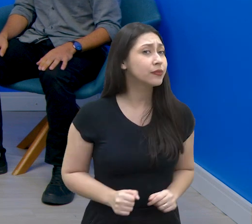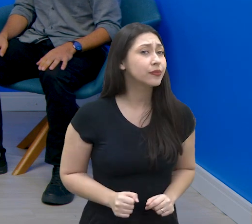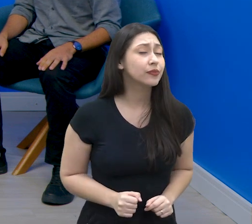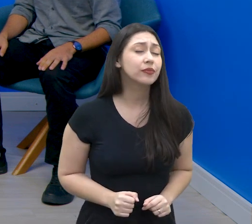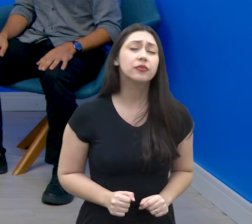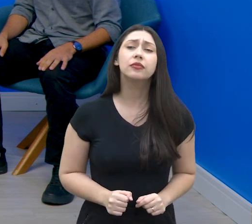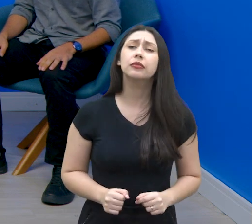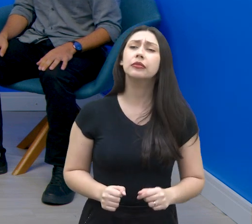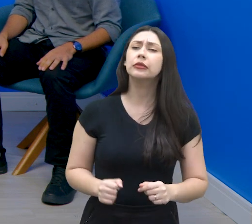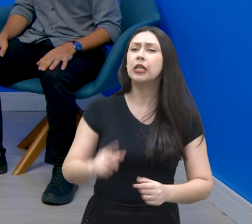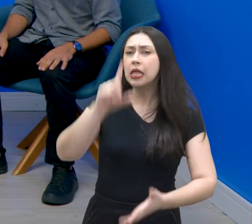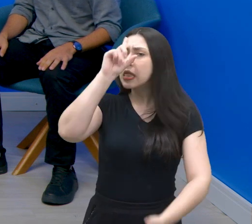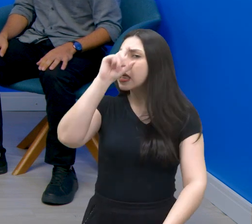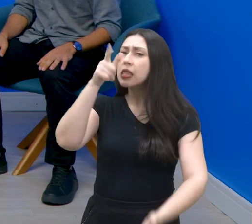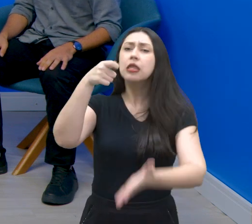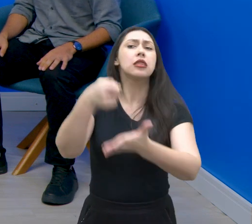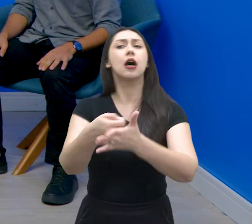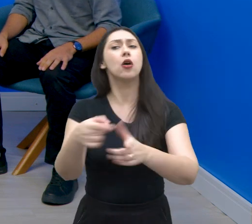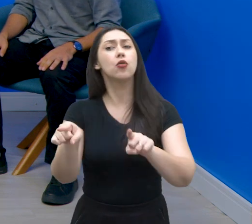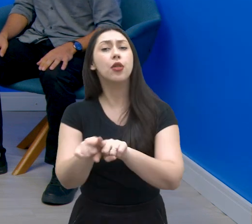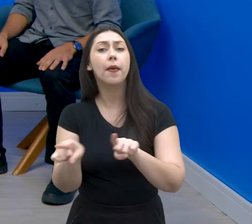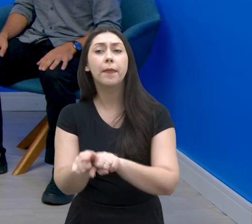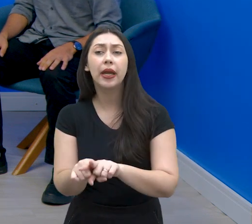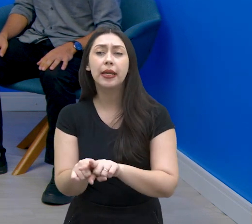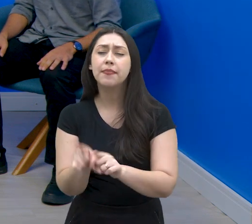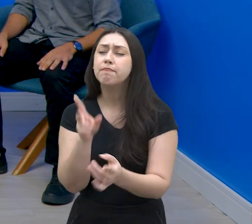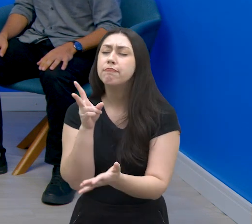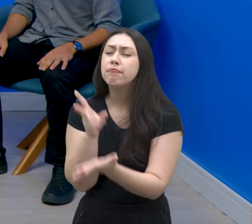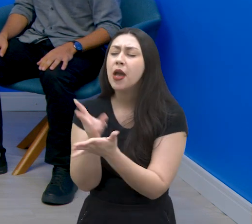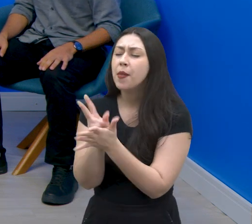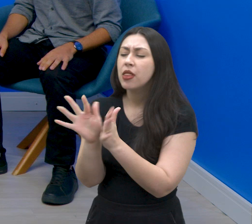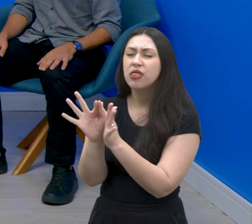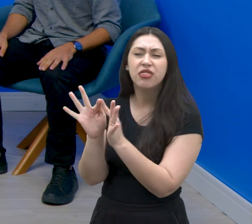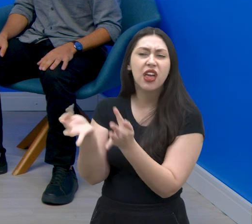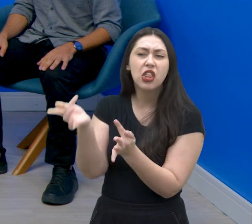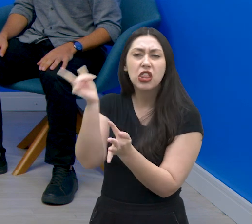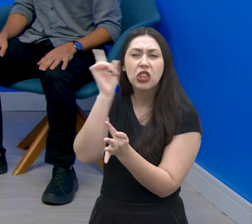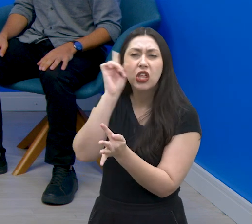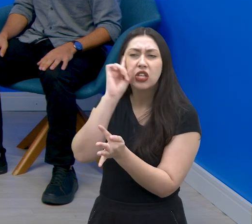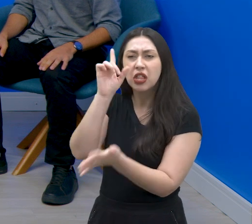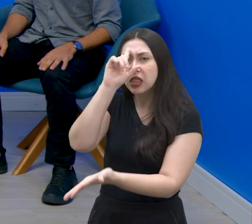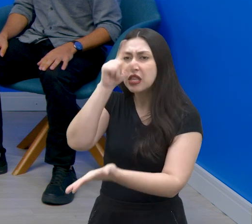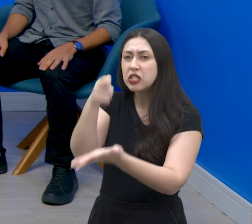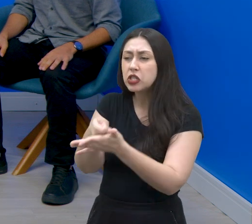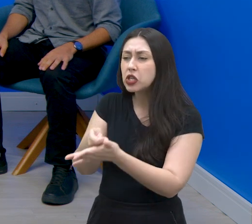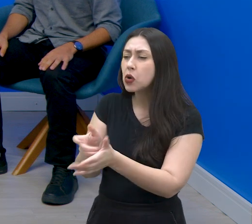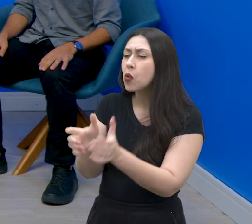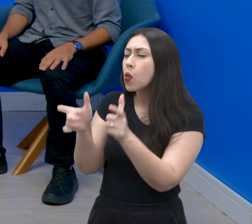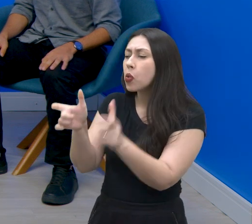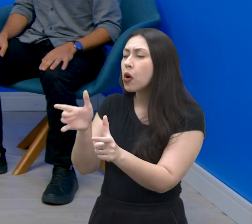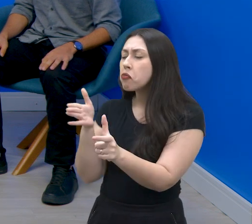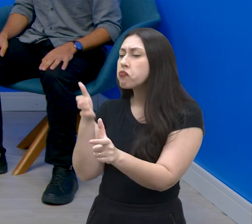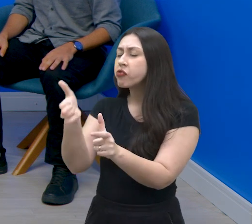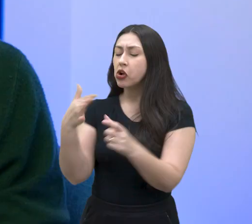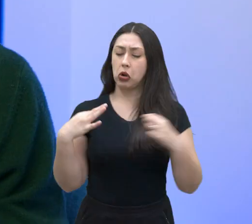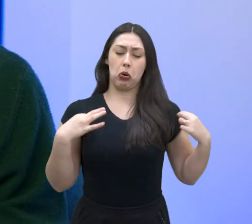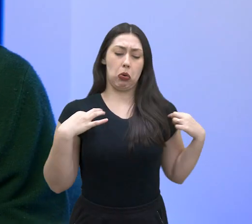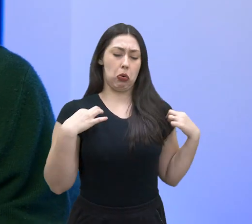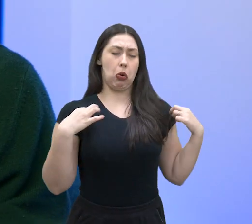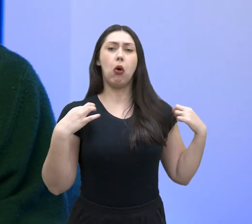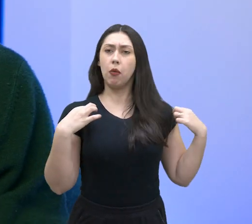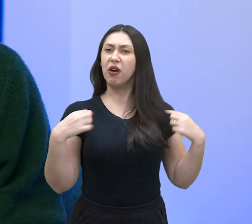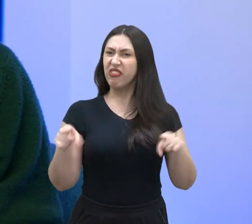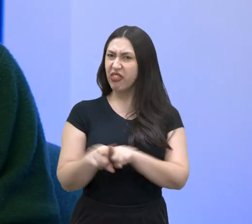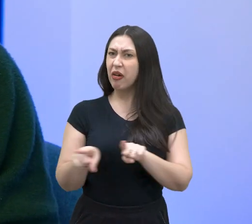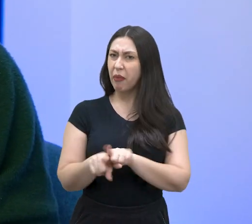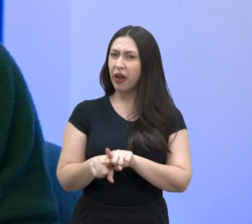mais simples do nosso dia a dia, como às vezes o lugar que você frequenta, a roupa que você escolhe? Sim, não, com certeza, né? O que a gente pensa